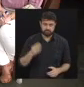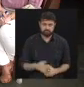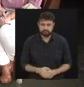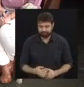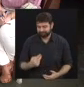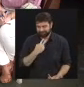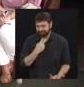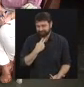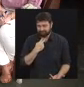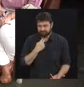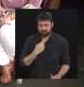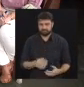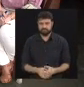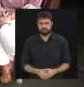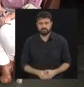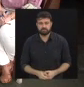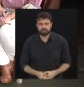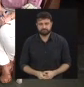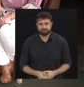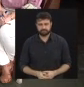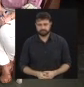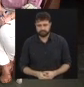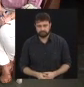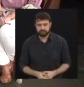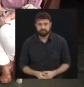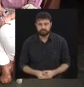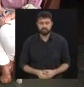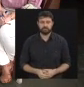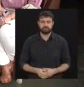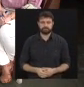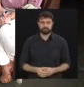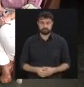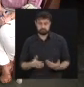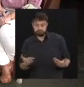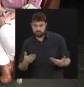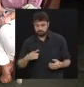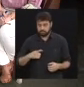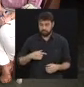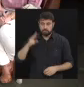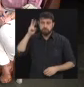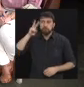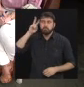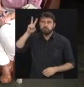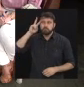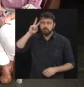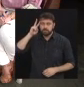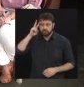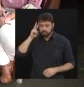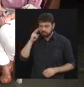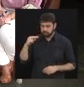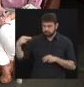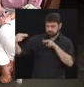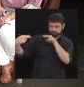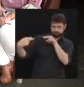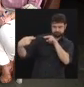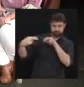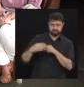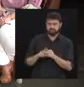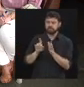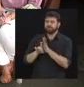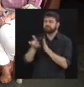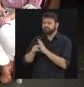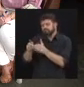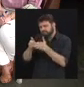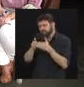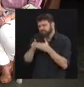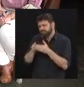gravidez, eu estava dopada, anestesiada. Né? Então, assim, eu só lembro de olhar para ela e falar para ela,